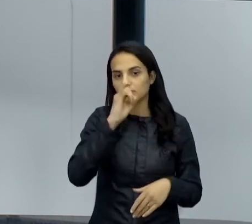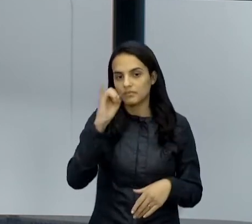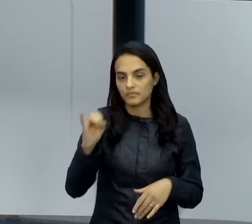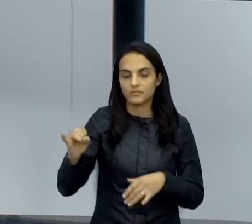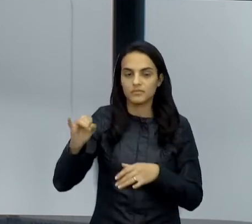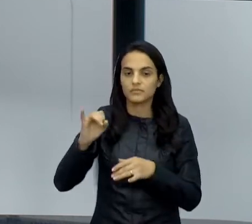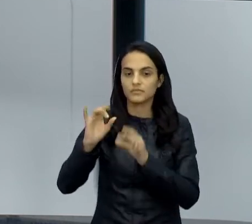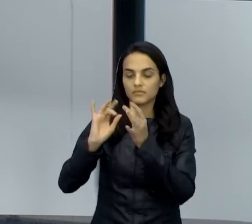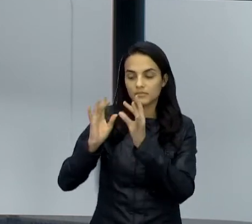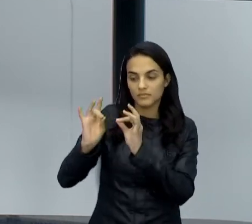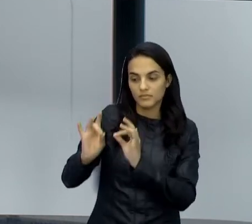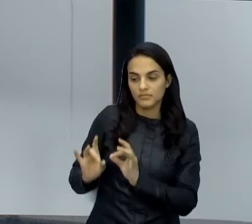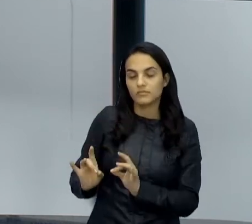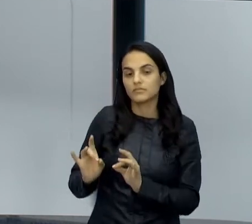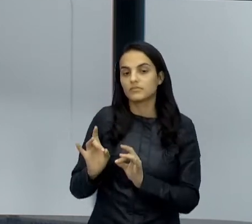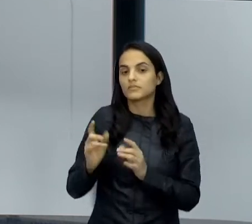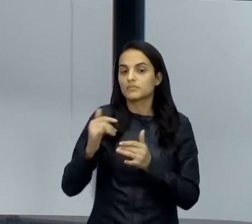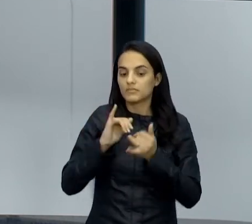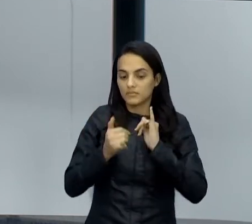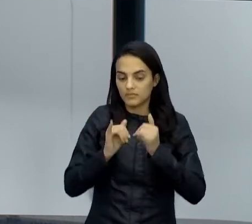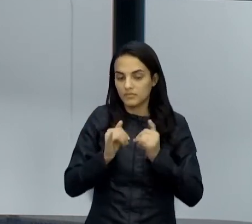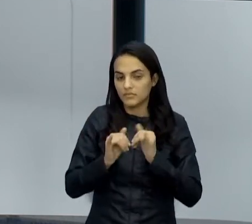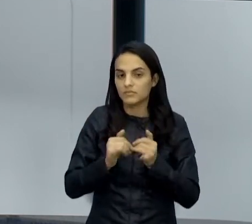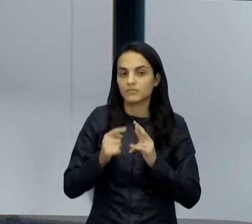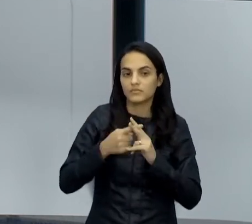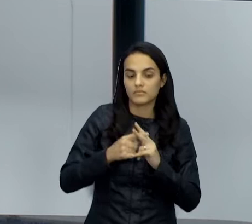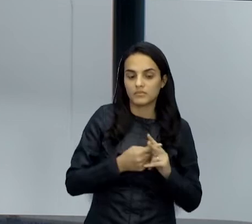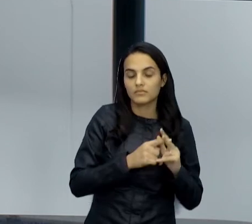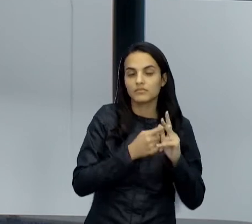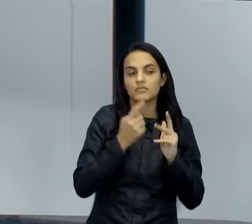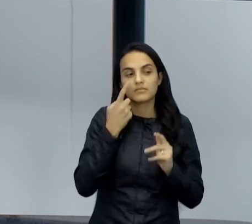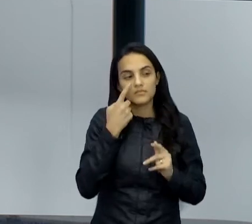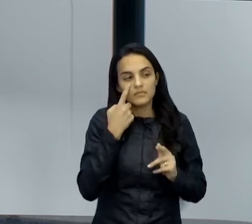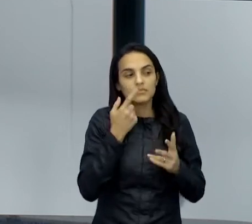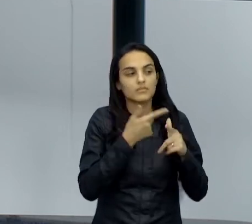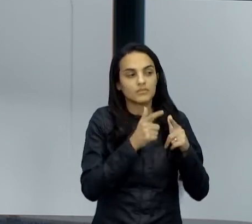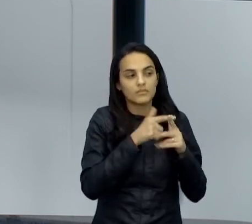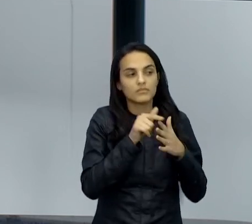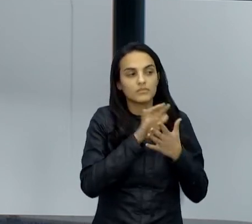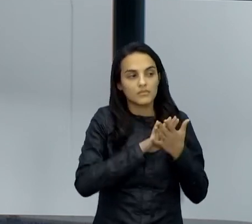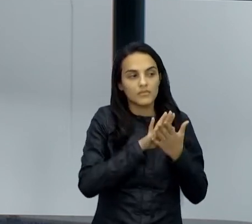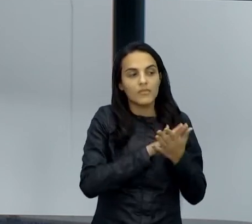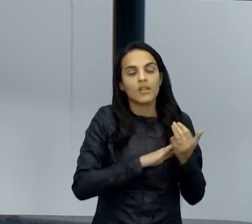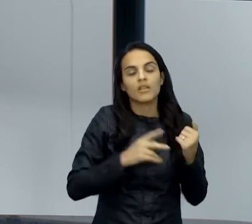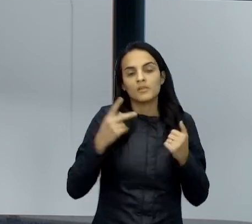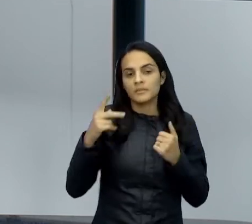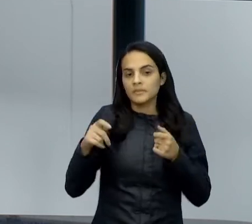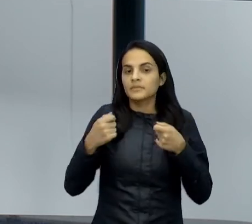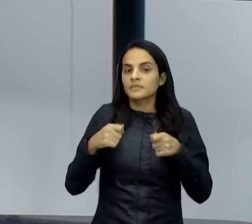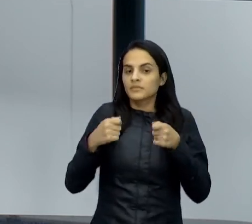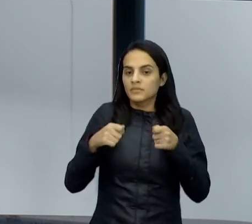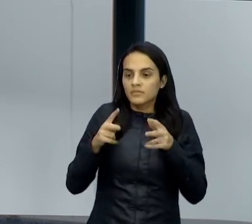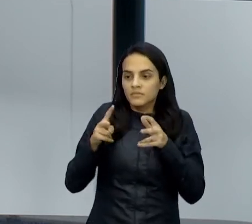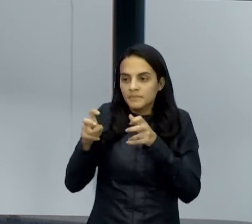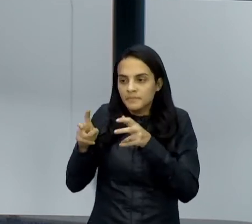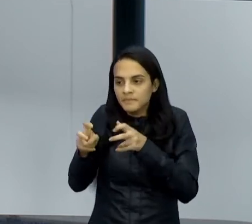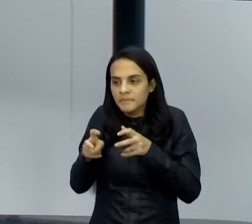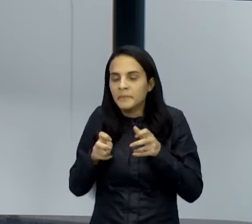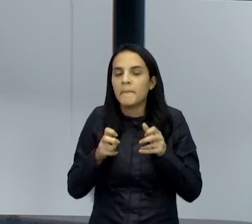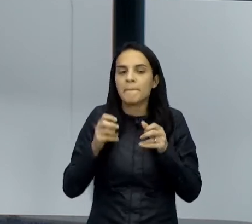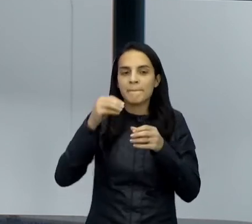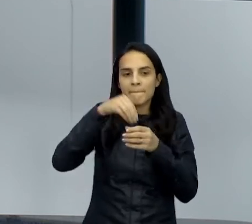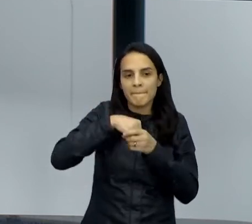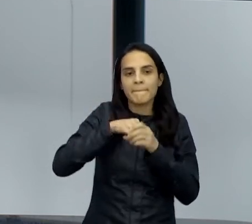eletricista ou o técnico chegou lá e viu que lá fora não tem problema na leitura, então você tem que averiguar dentro da sua